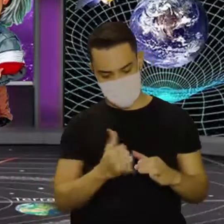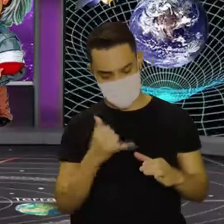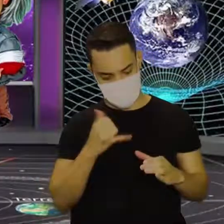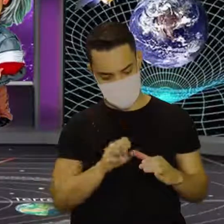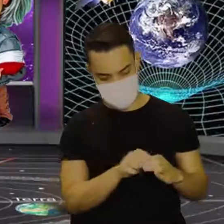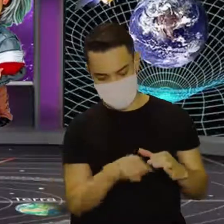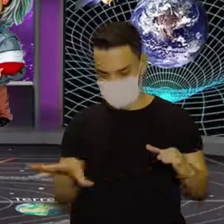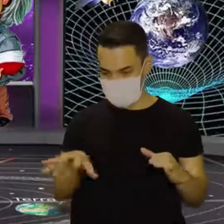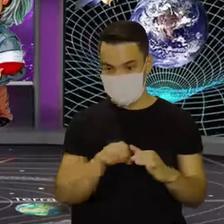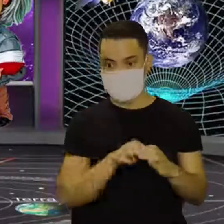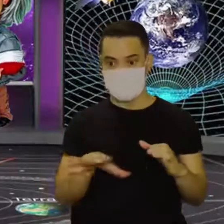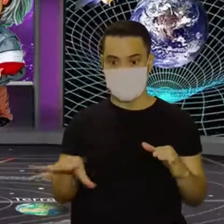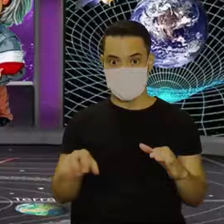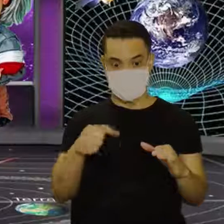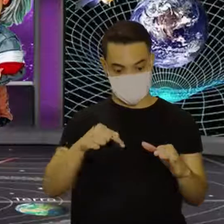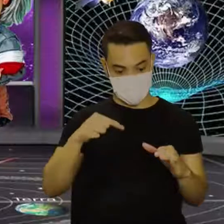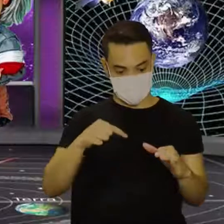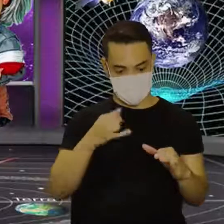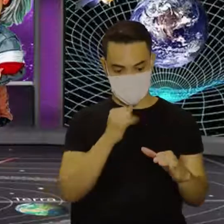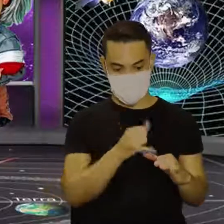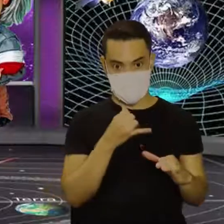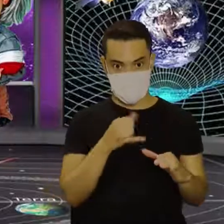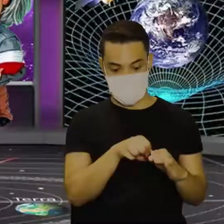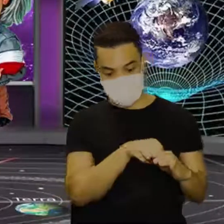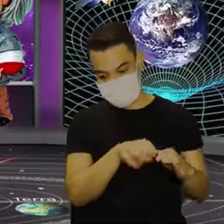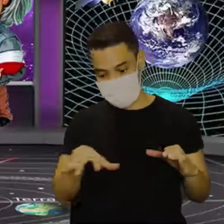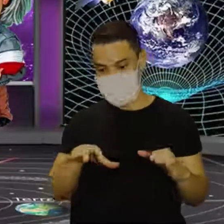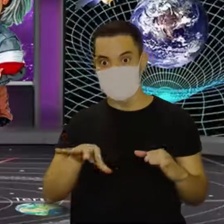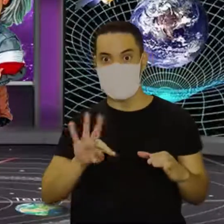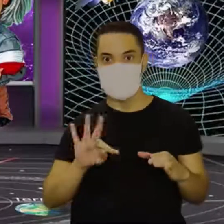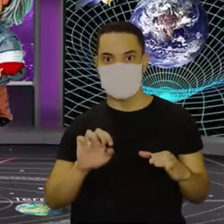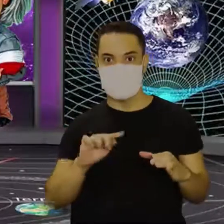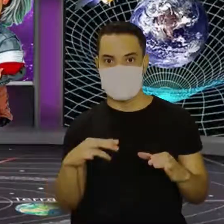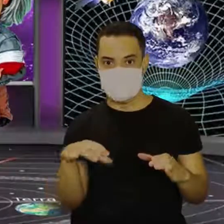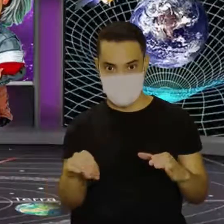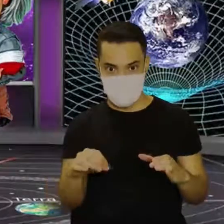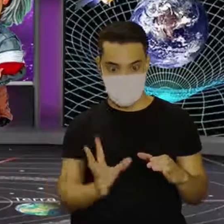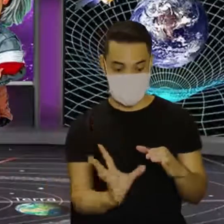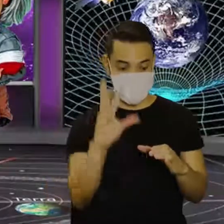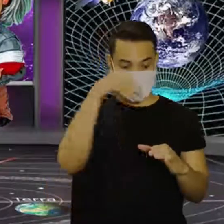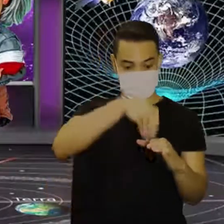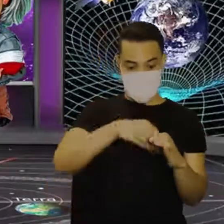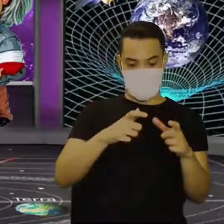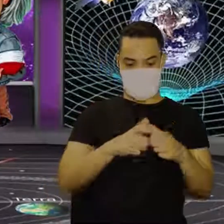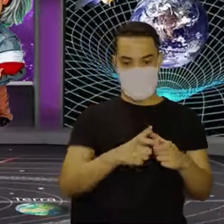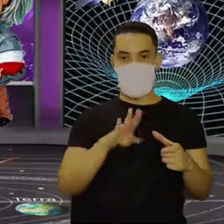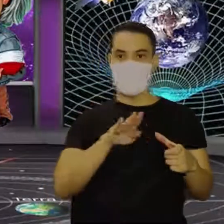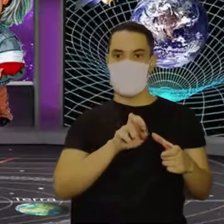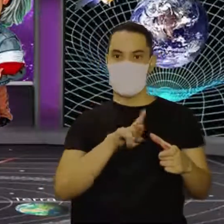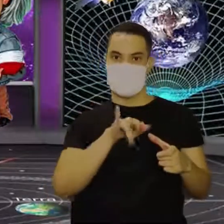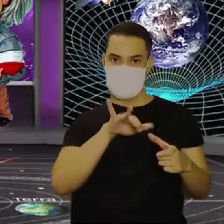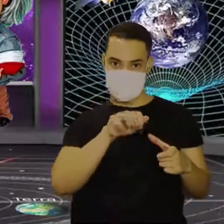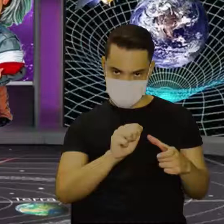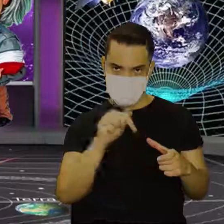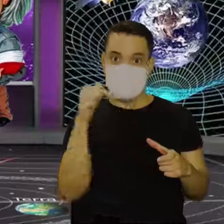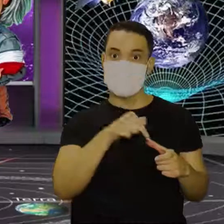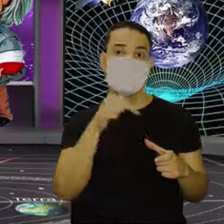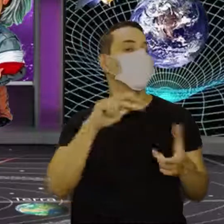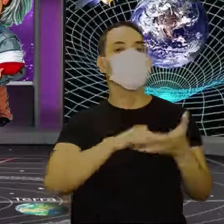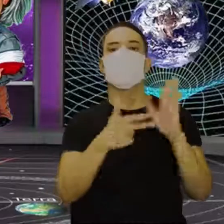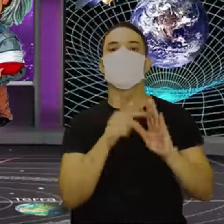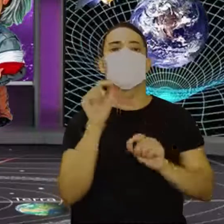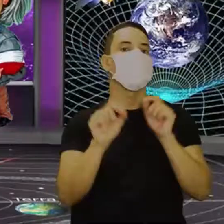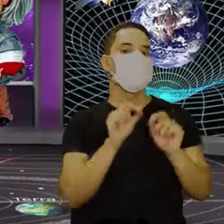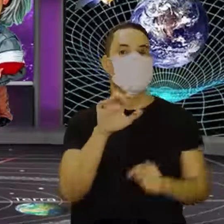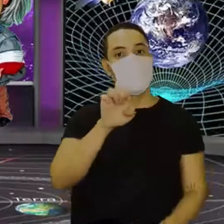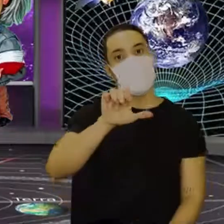que ele sai, aí nós vamos falar de tensão. Mas quando ele está dentro da bateria ainda se movendo, ele está